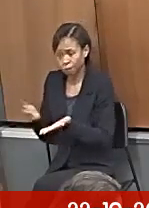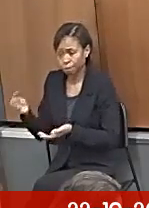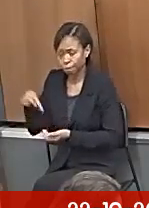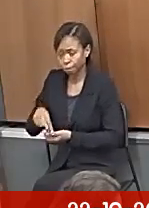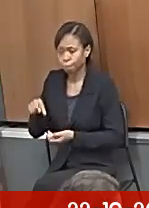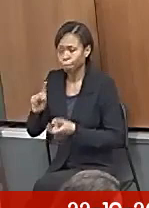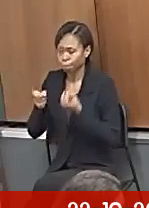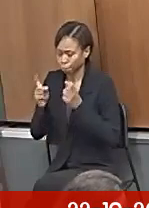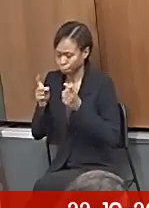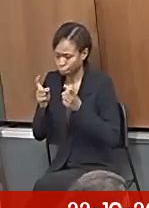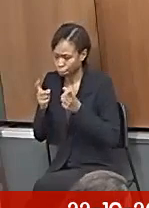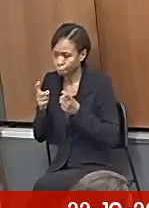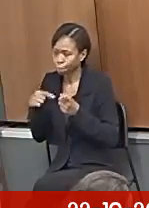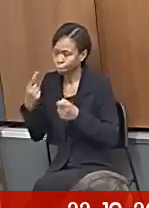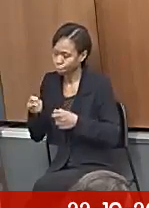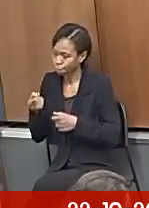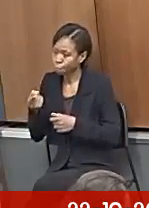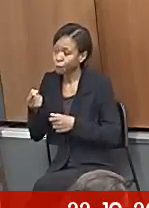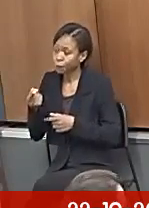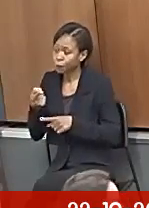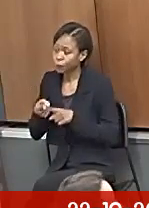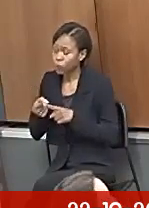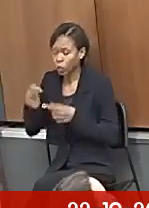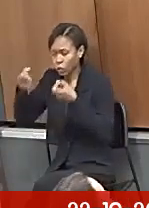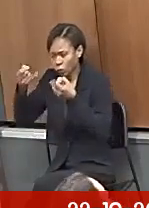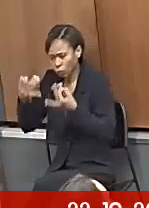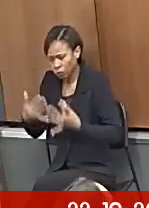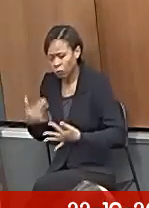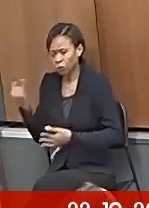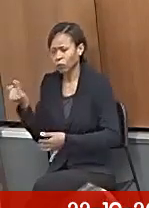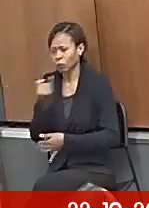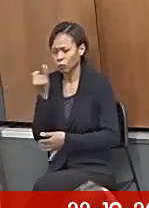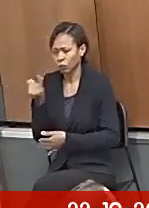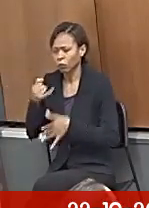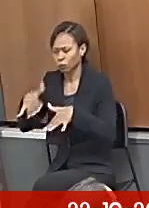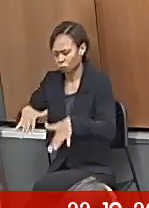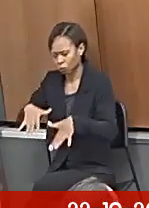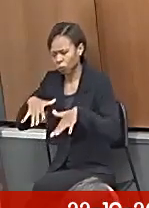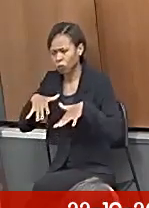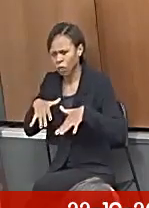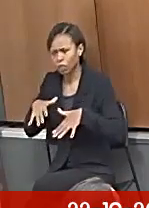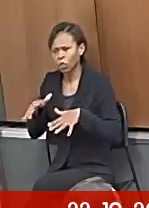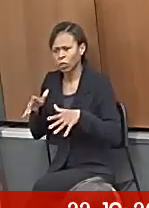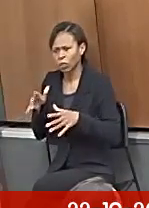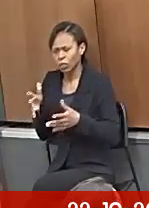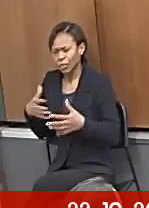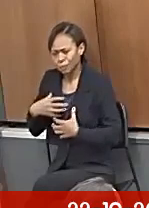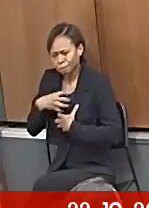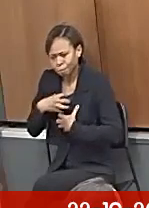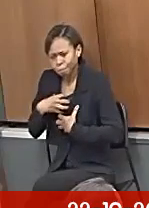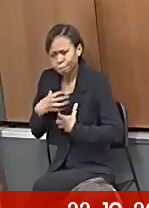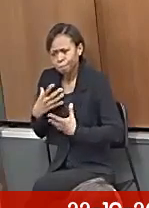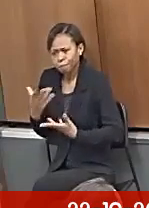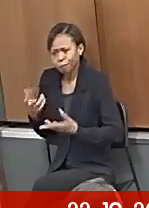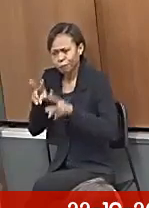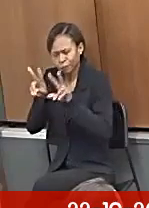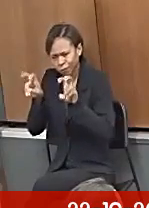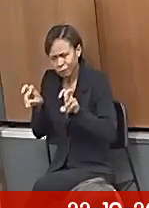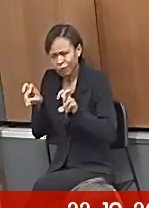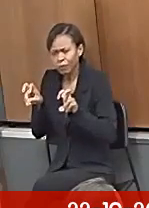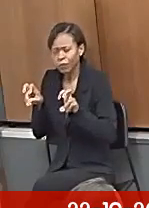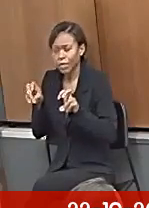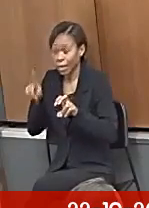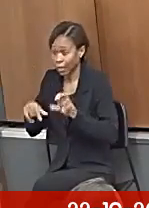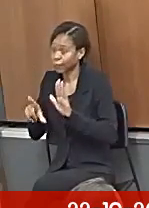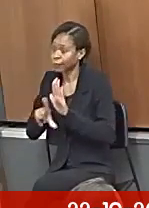dessa reunião, para que a gente também possa discorrer da importância dessa audiência, sensibilizá-los pela causa que é lei, e